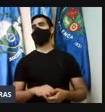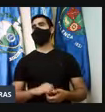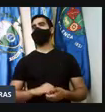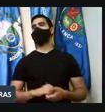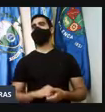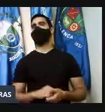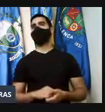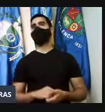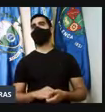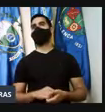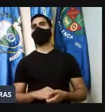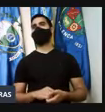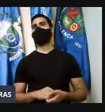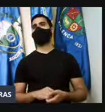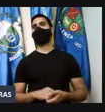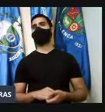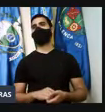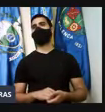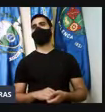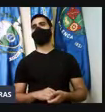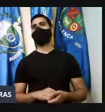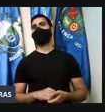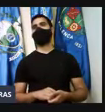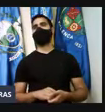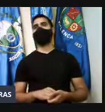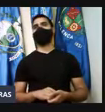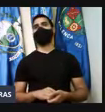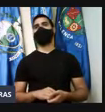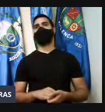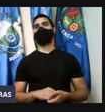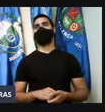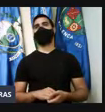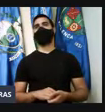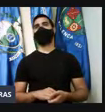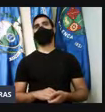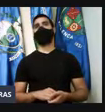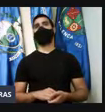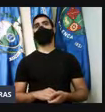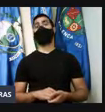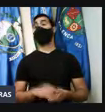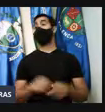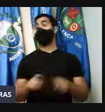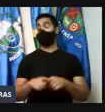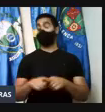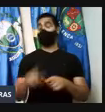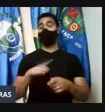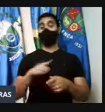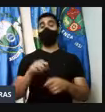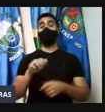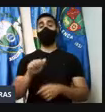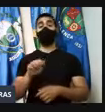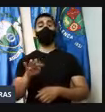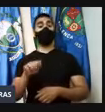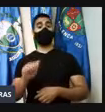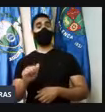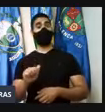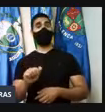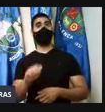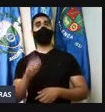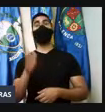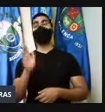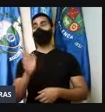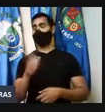Paulo Celso Alves Pena. Presidente, só para constar em ata mais uma vez que isso